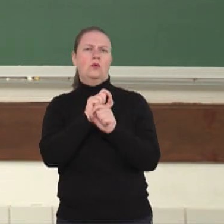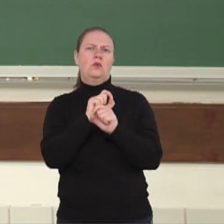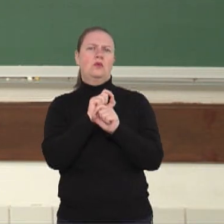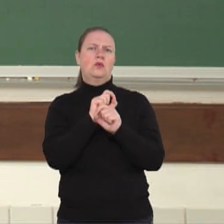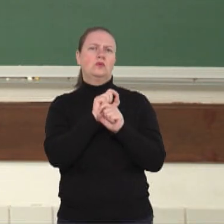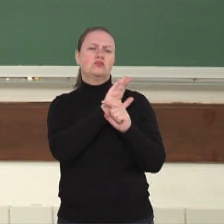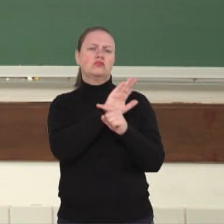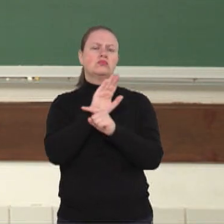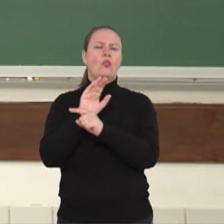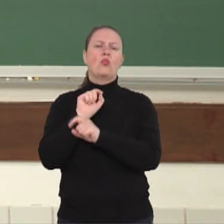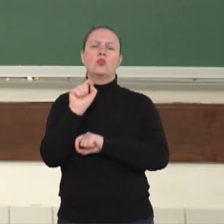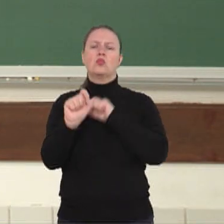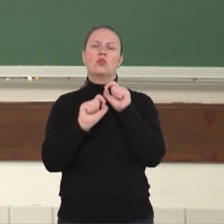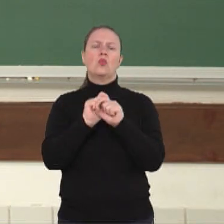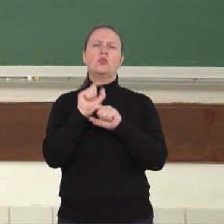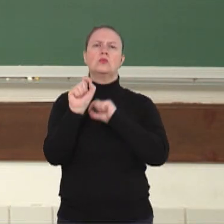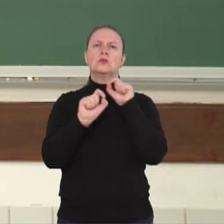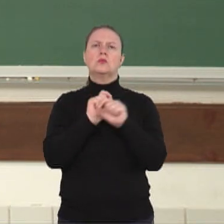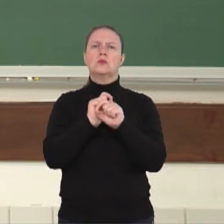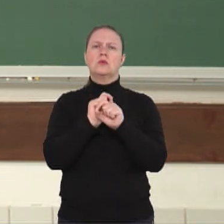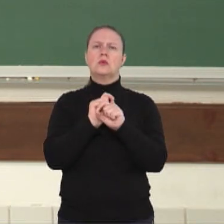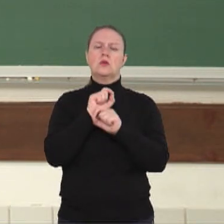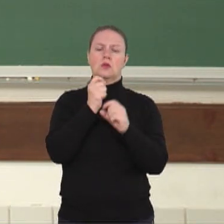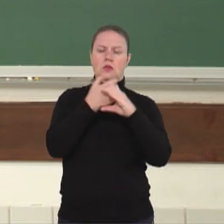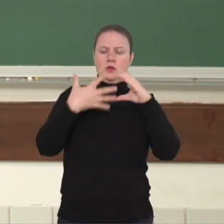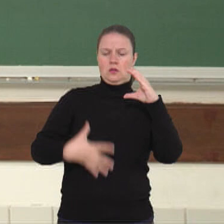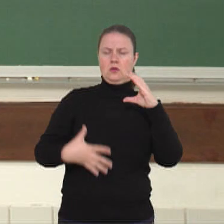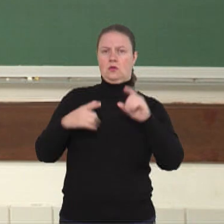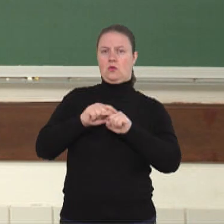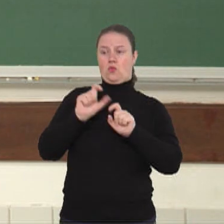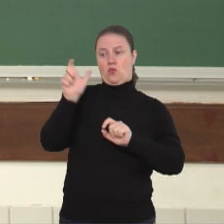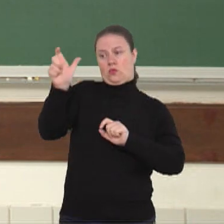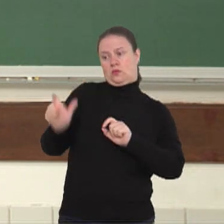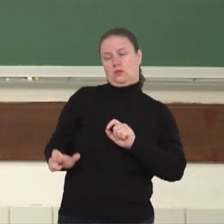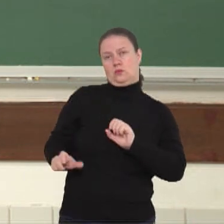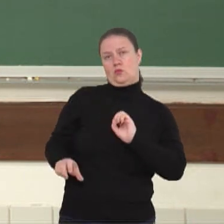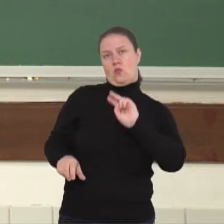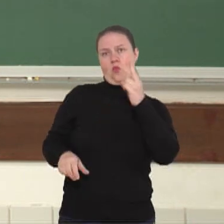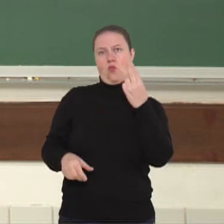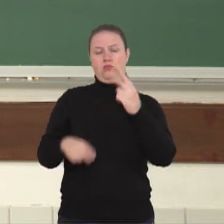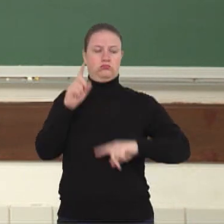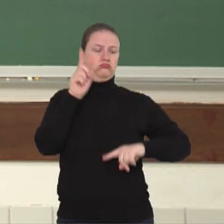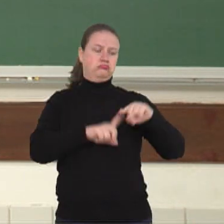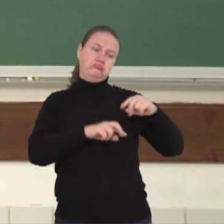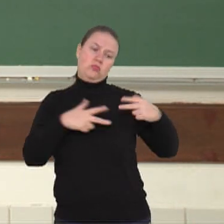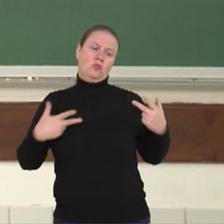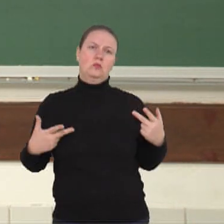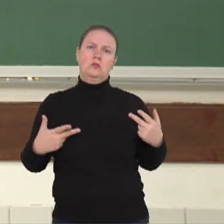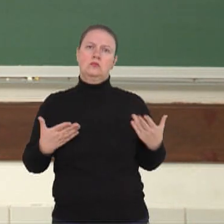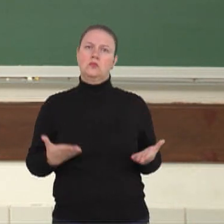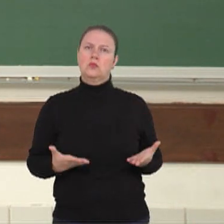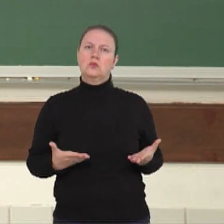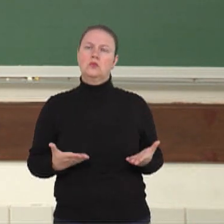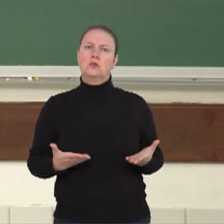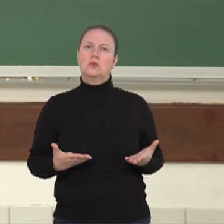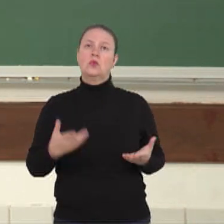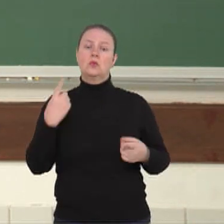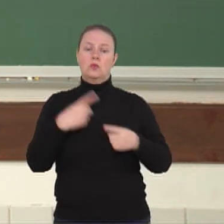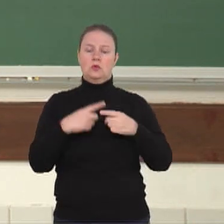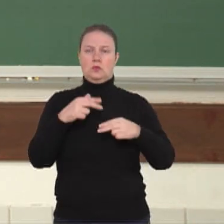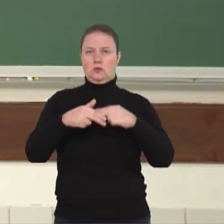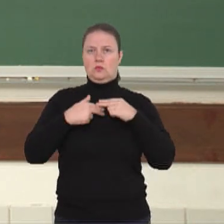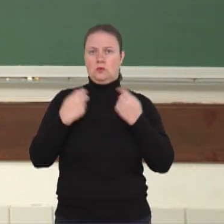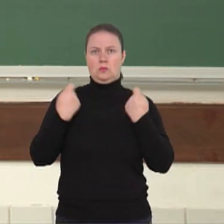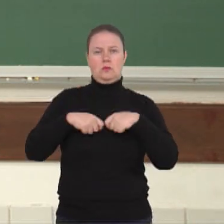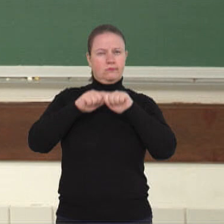ou características, os predicativos são ou do sujeito ou do objeto. Tá? Então, por isso que eu preciso saber, ter